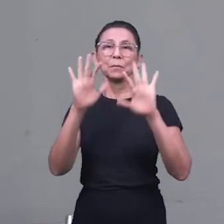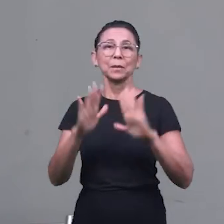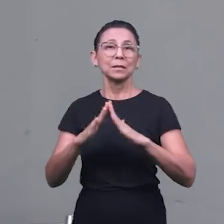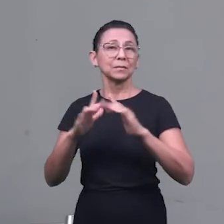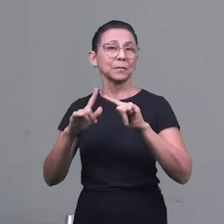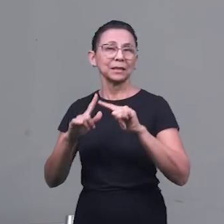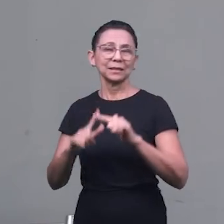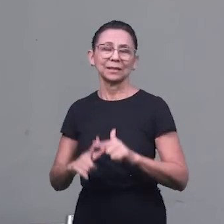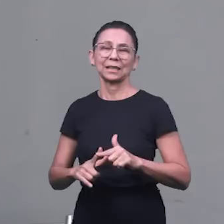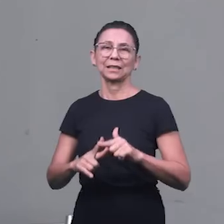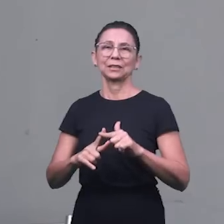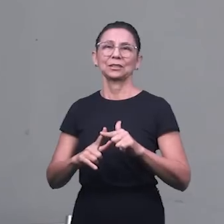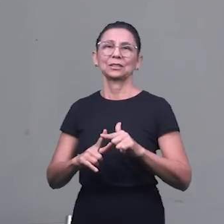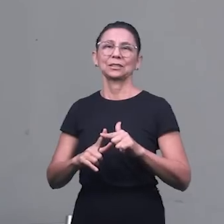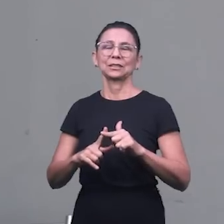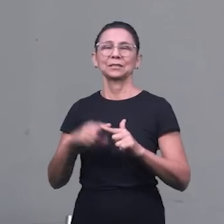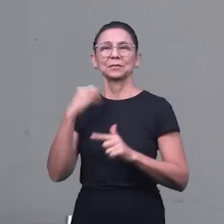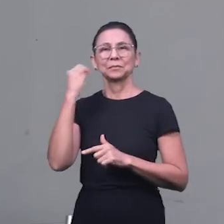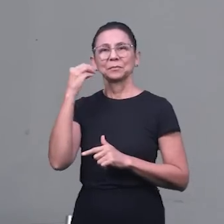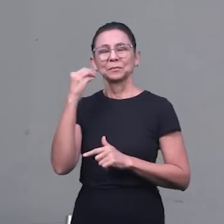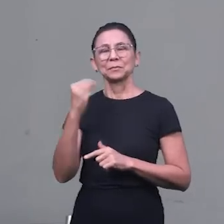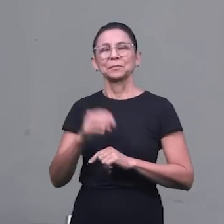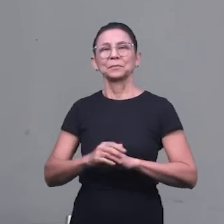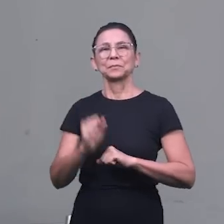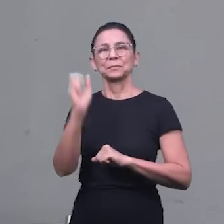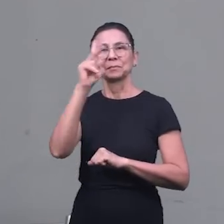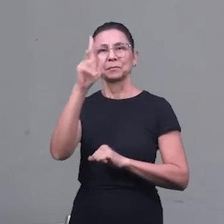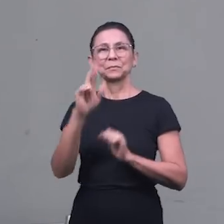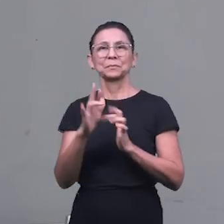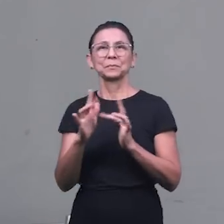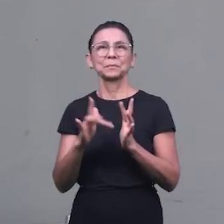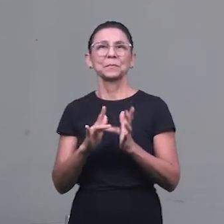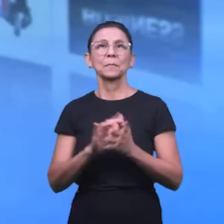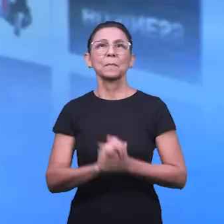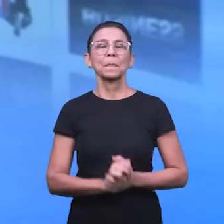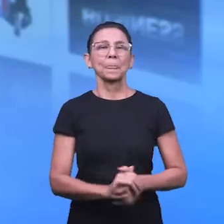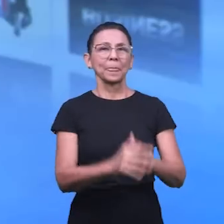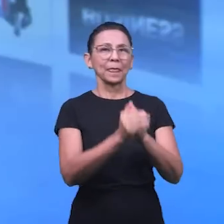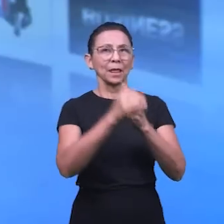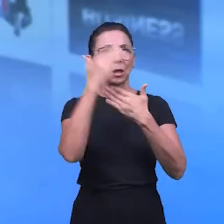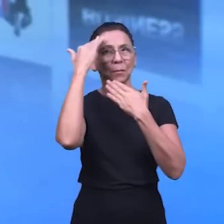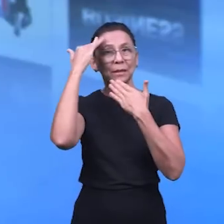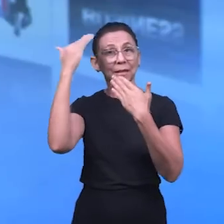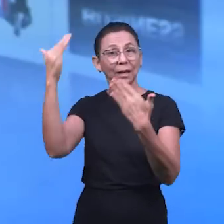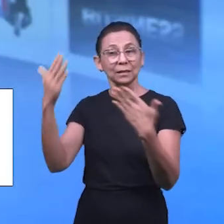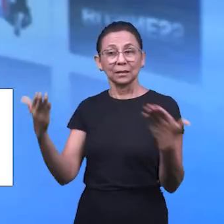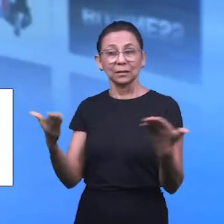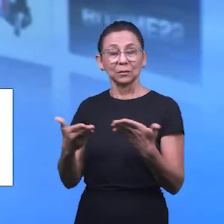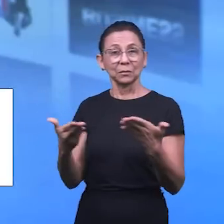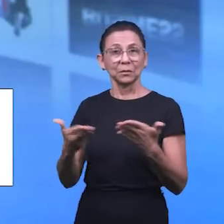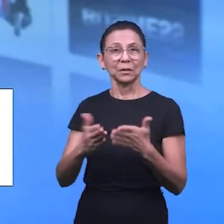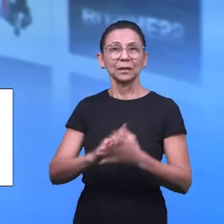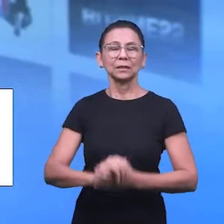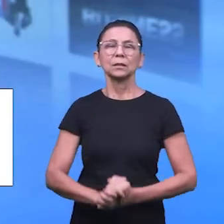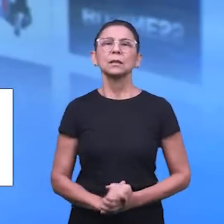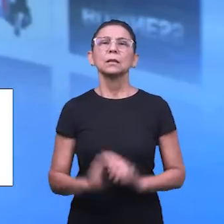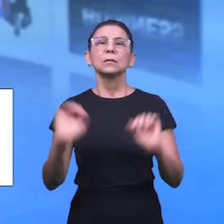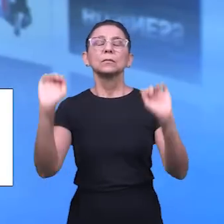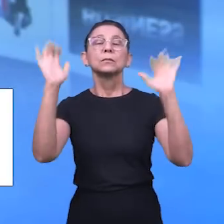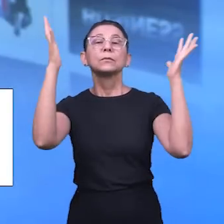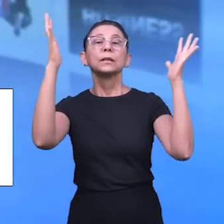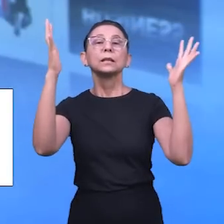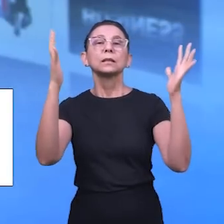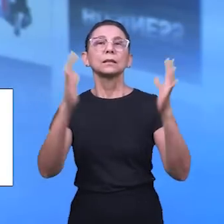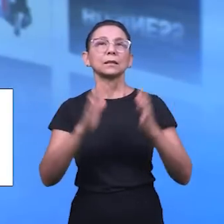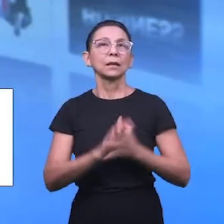igreja. E assim, nós nos despedimos de todos com a paz do Senhor Jesus. Amém, obrigado, Marcelo. Agora nós vamos falar sobre o